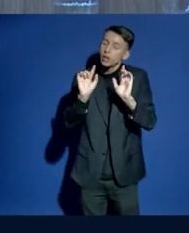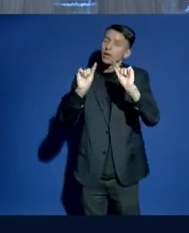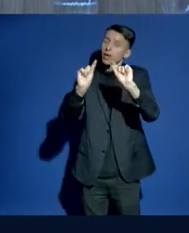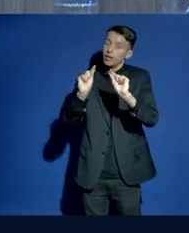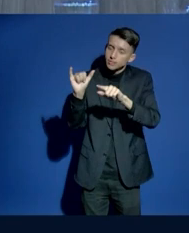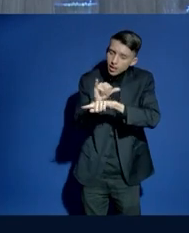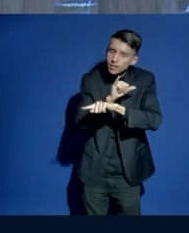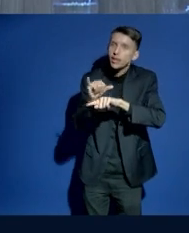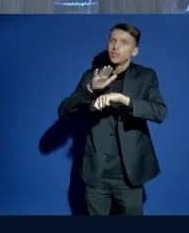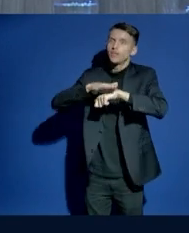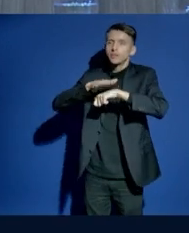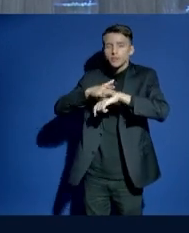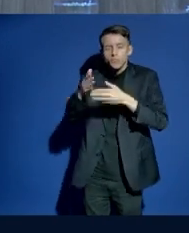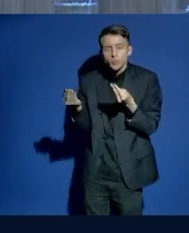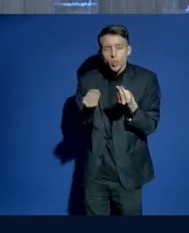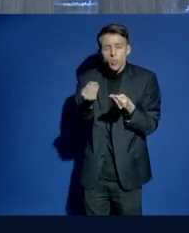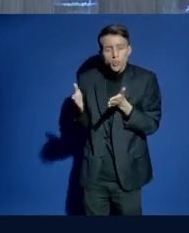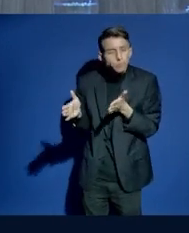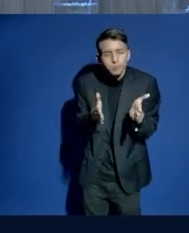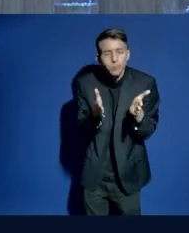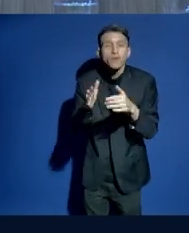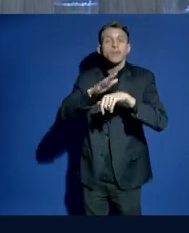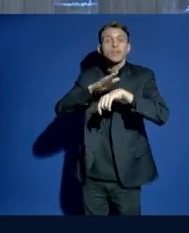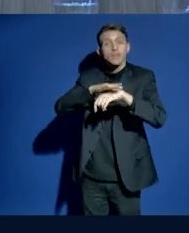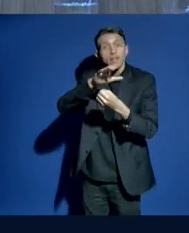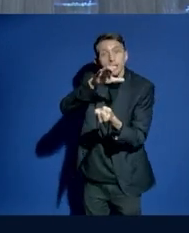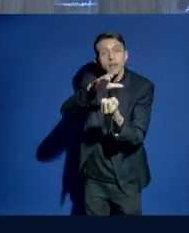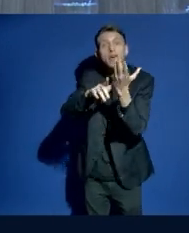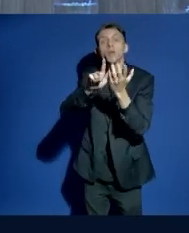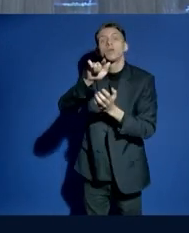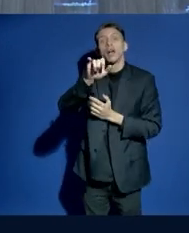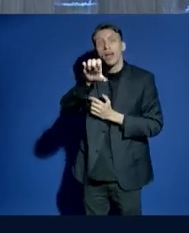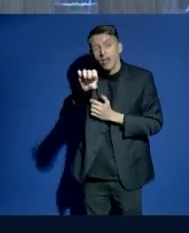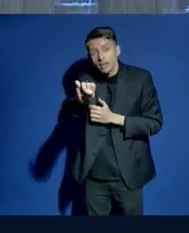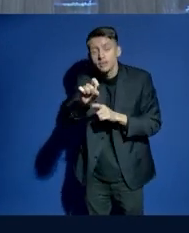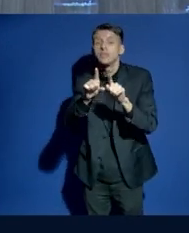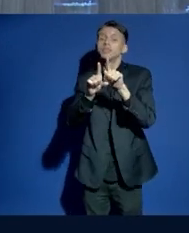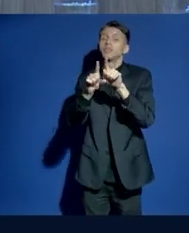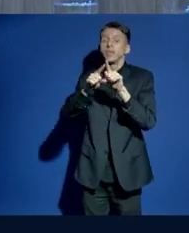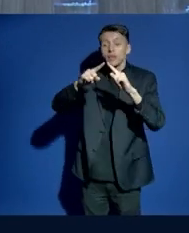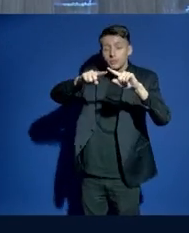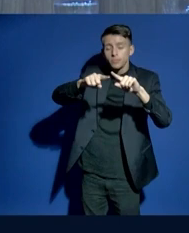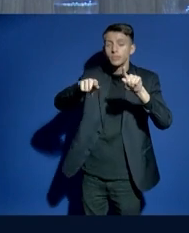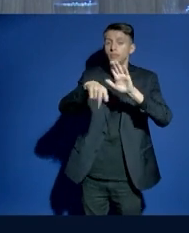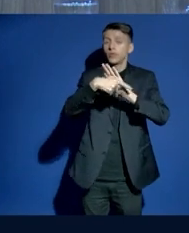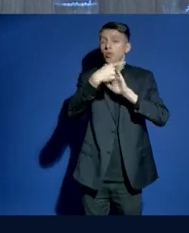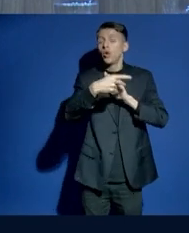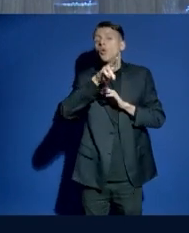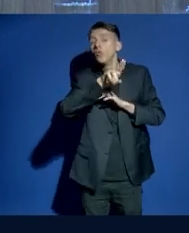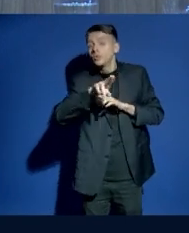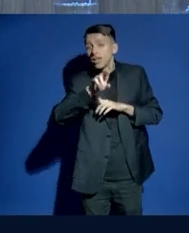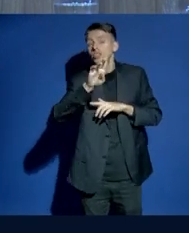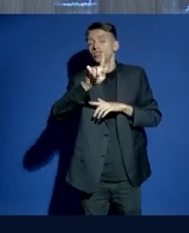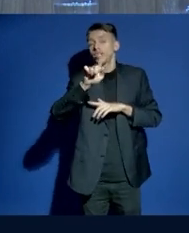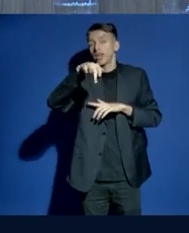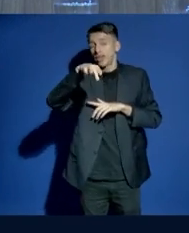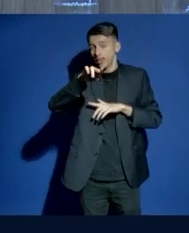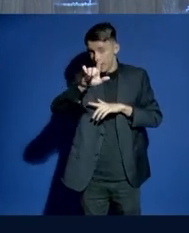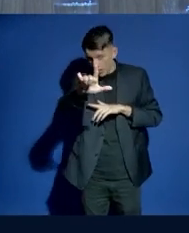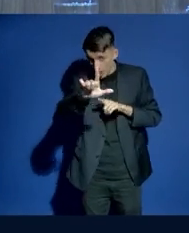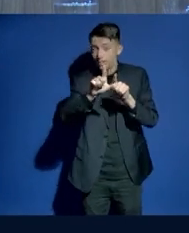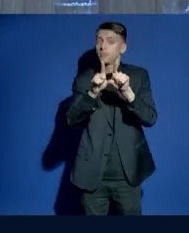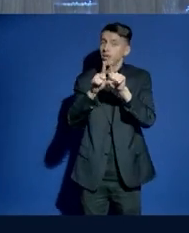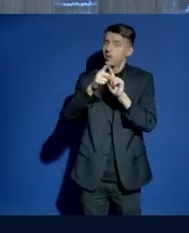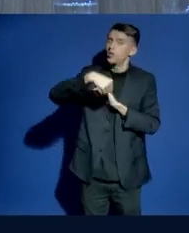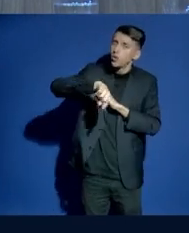liquido é fazer o gás e levar E levar para o campo o gnl do mesmo jeito que a gente leva a diesel para